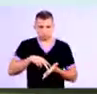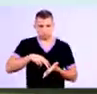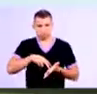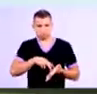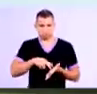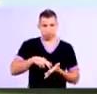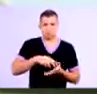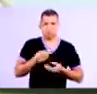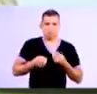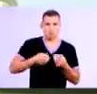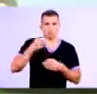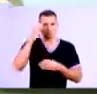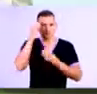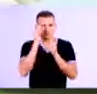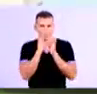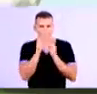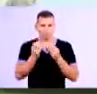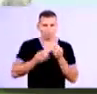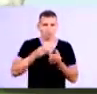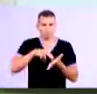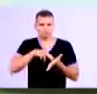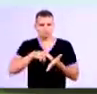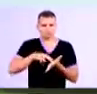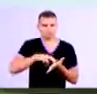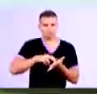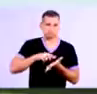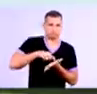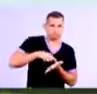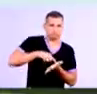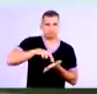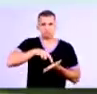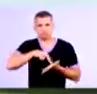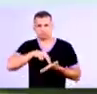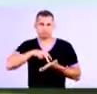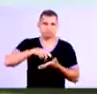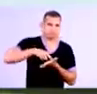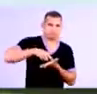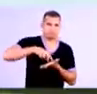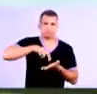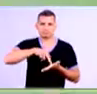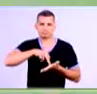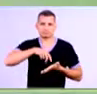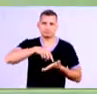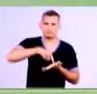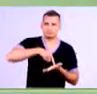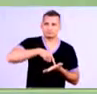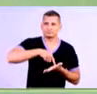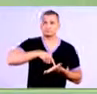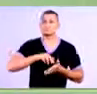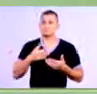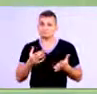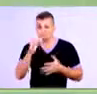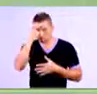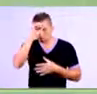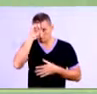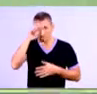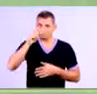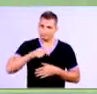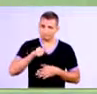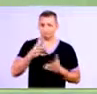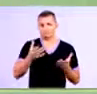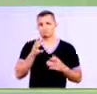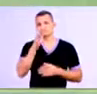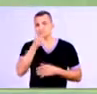da perna, do equilíbrio, para passar um passo, passar outra perna. E todo aprendizado ele é assim, ele é